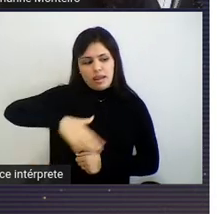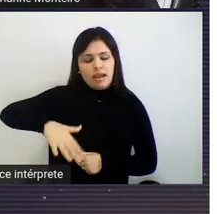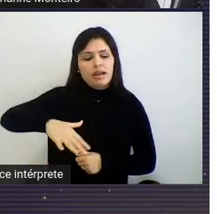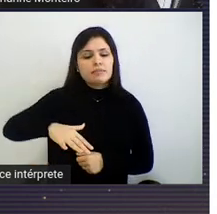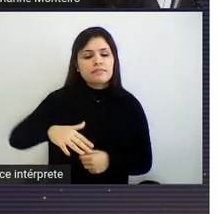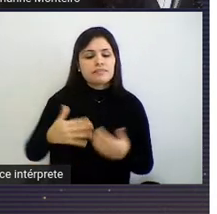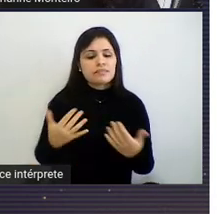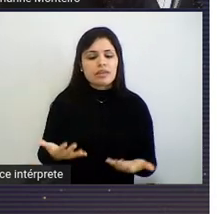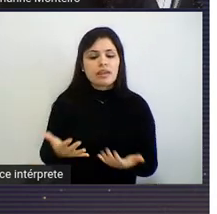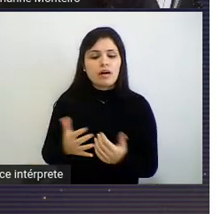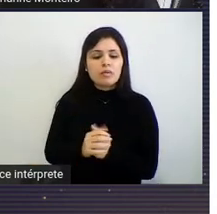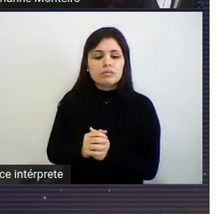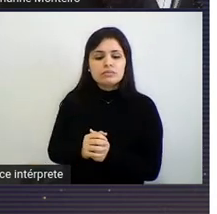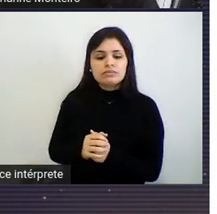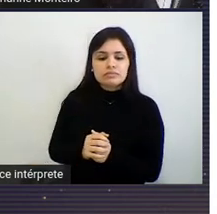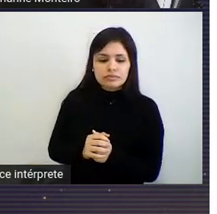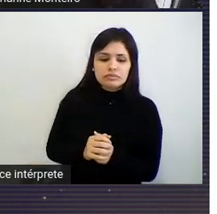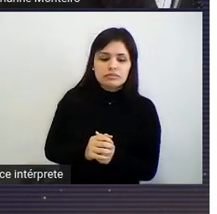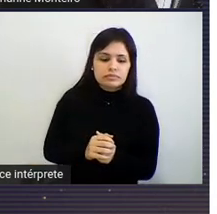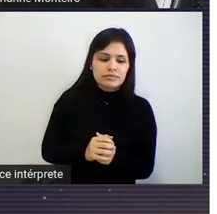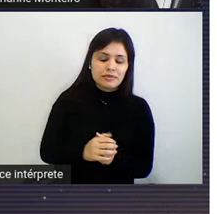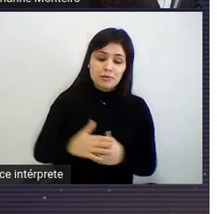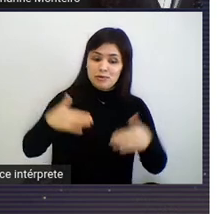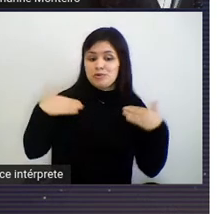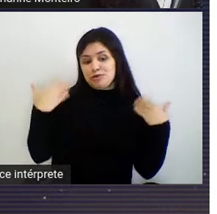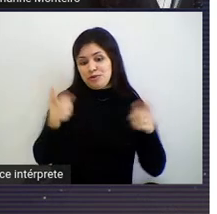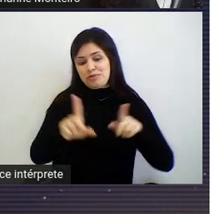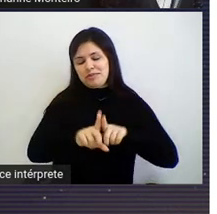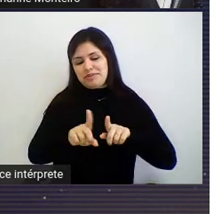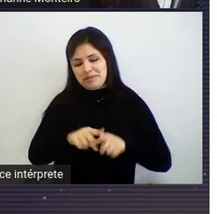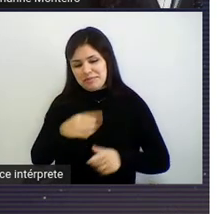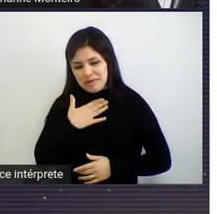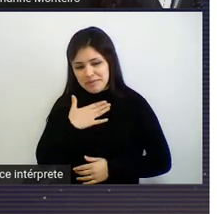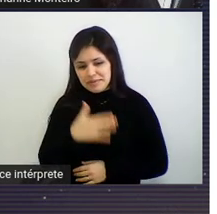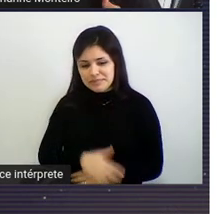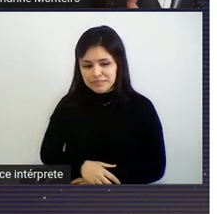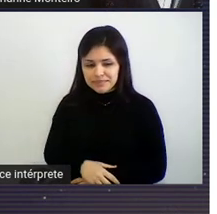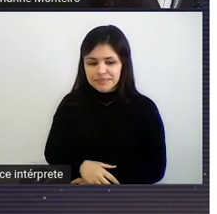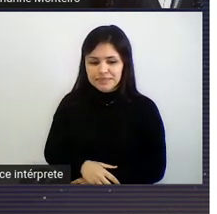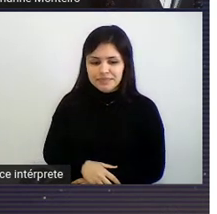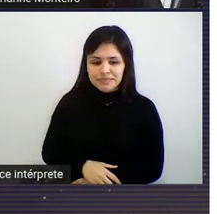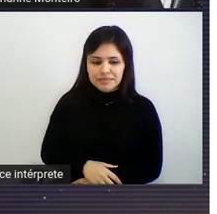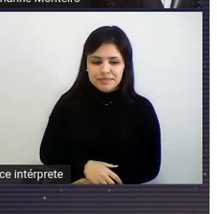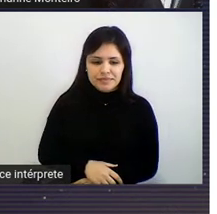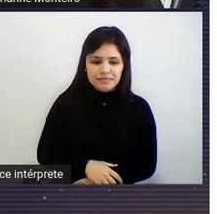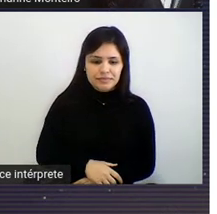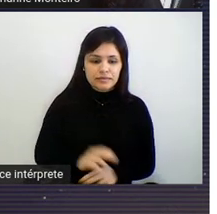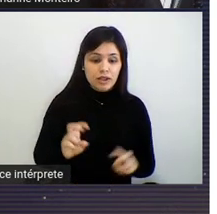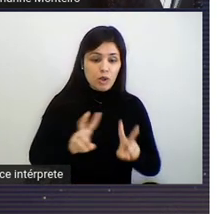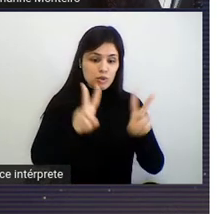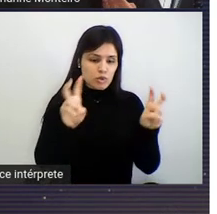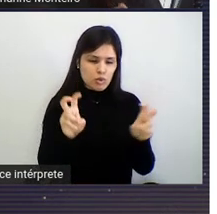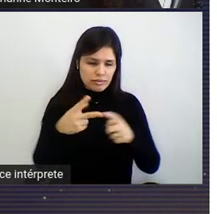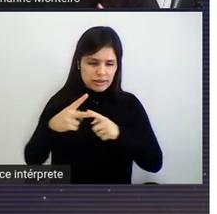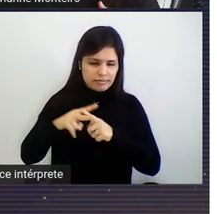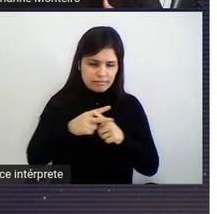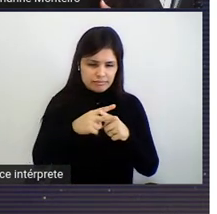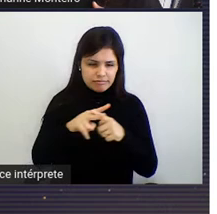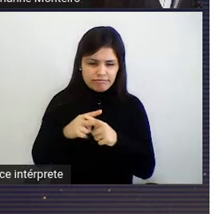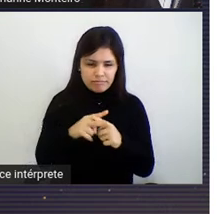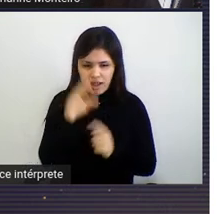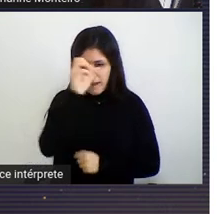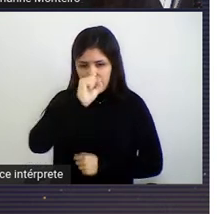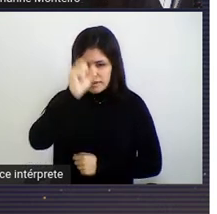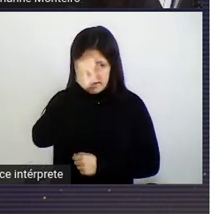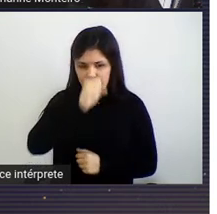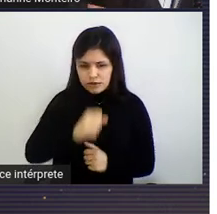sorte com um pouco de esforço também da minha parte. Sobre a área de learning, eu vou falar um pouquinho só